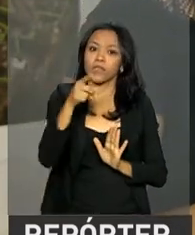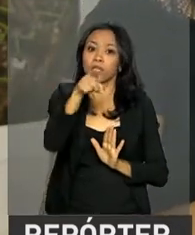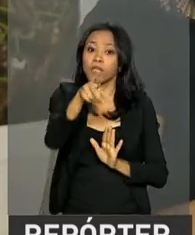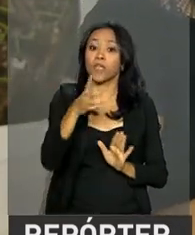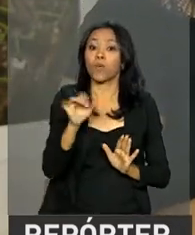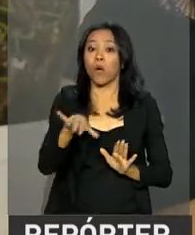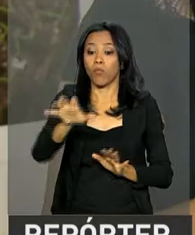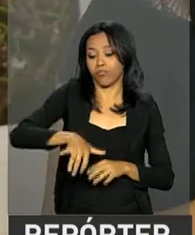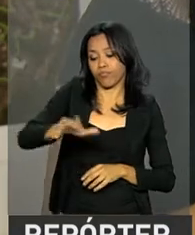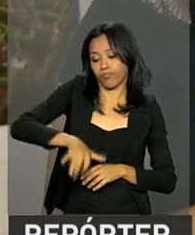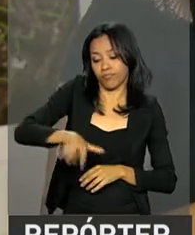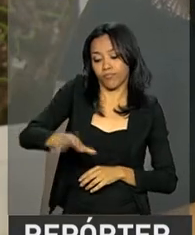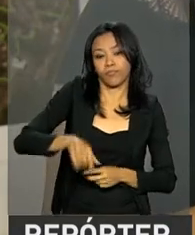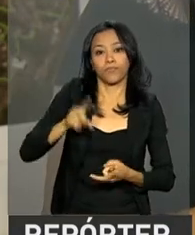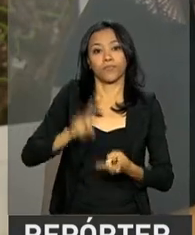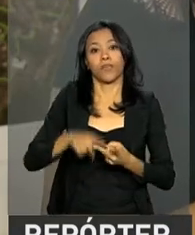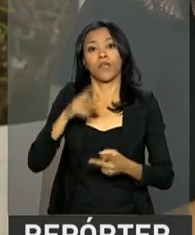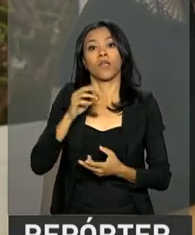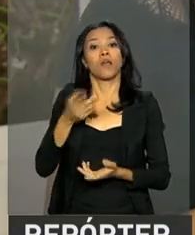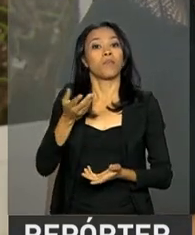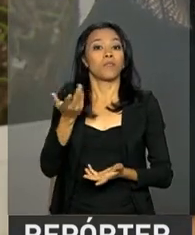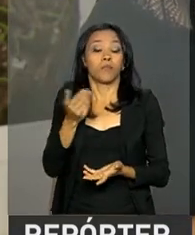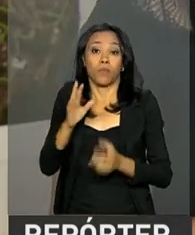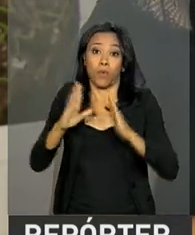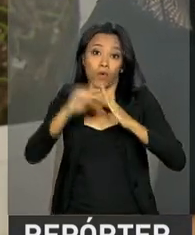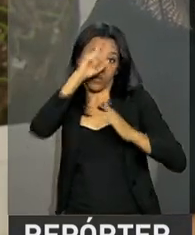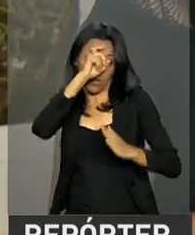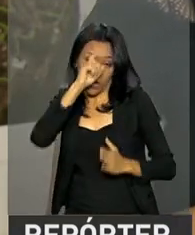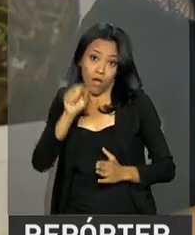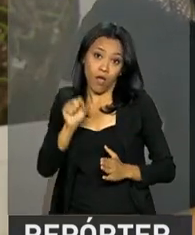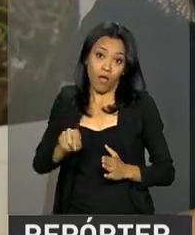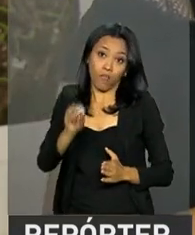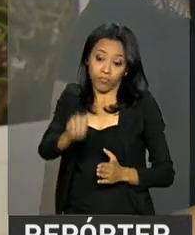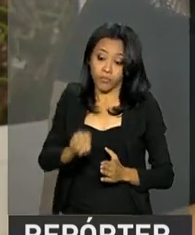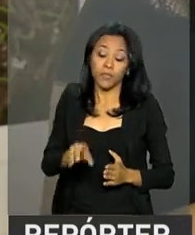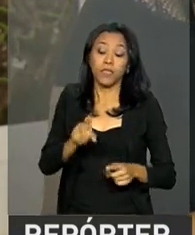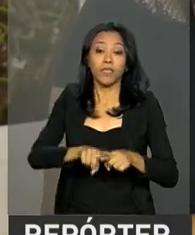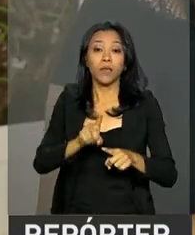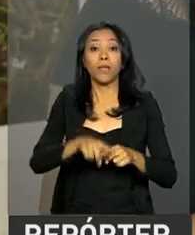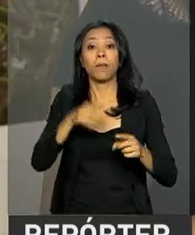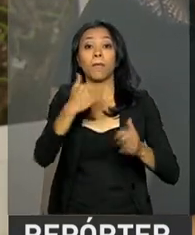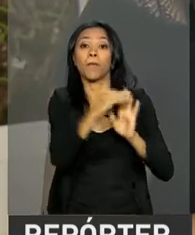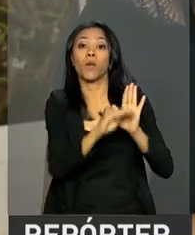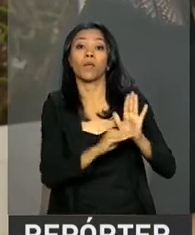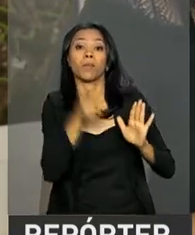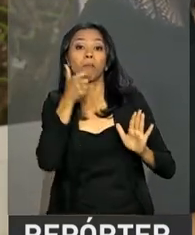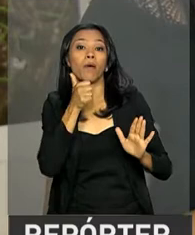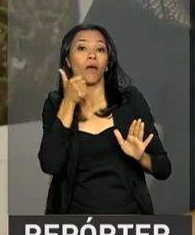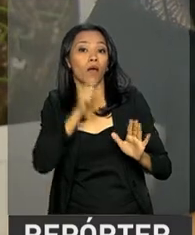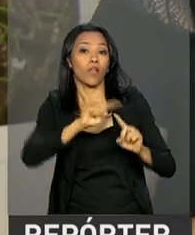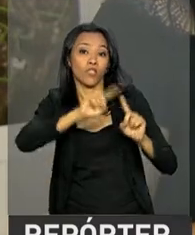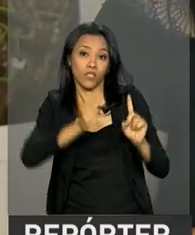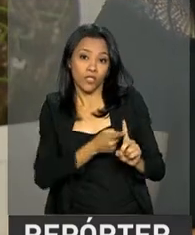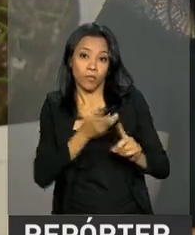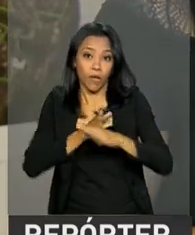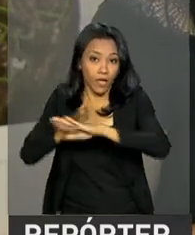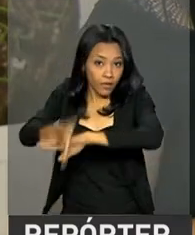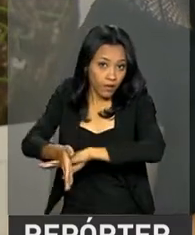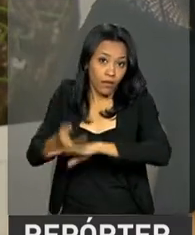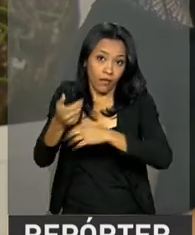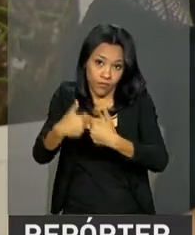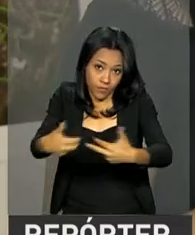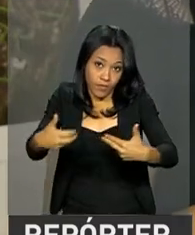prontuário eletrônico, o agendador de consultas, o programa para gestão da educação e o sistema que torna as informações